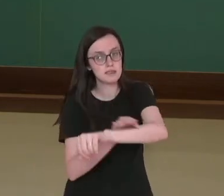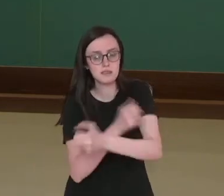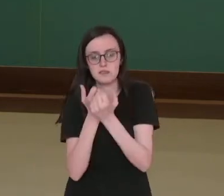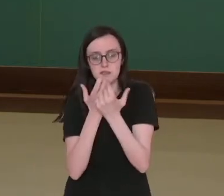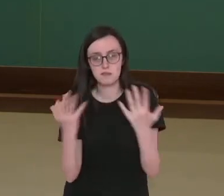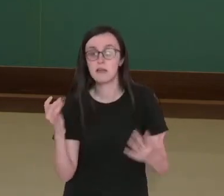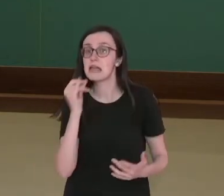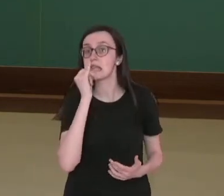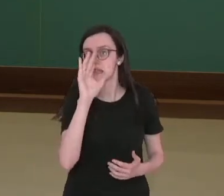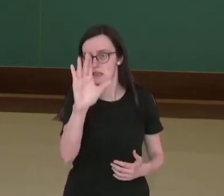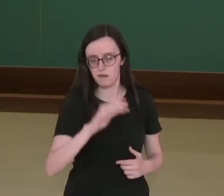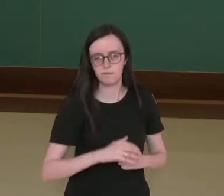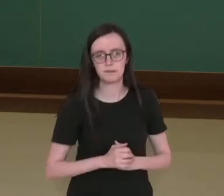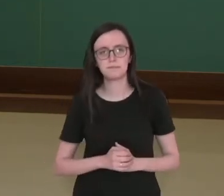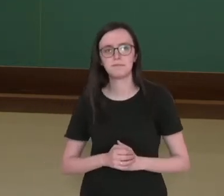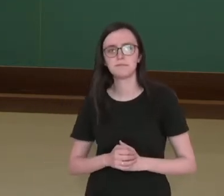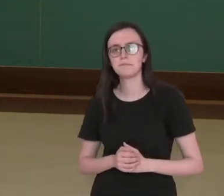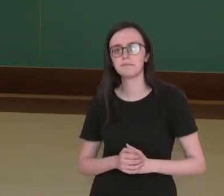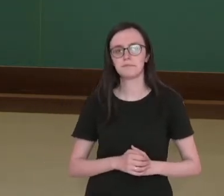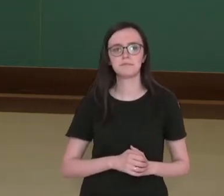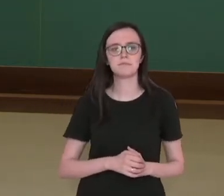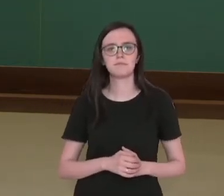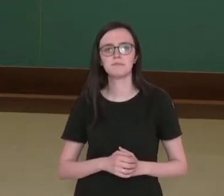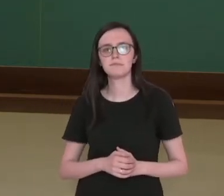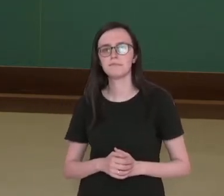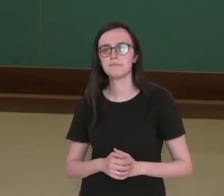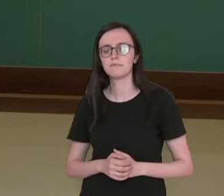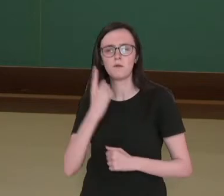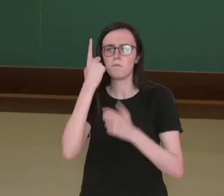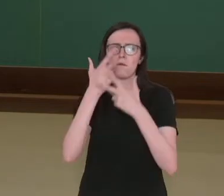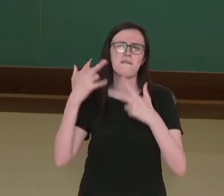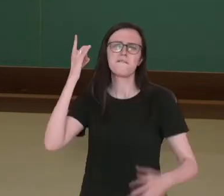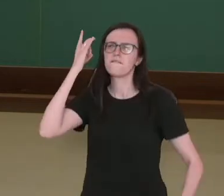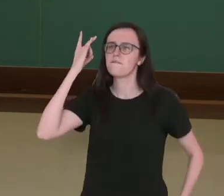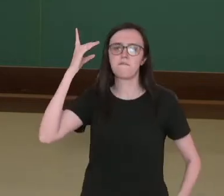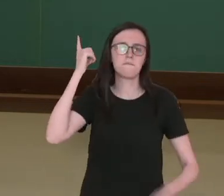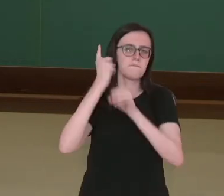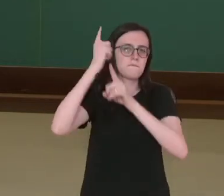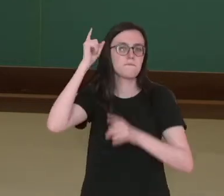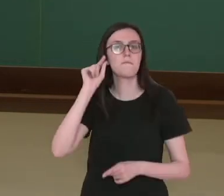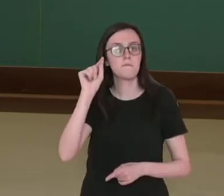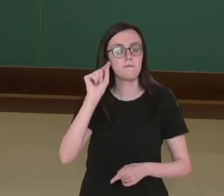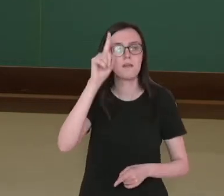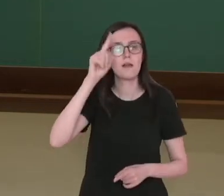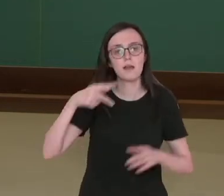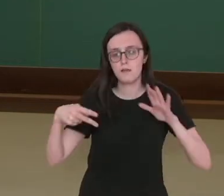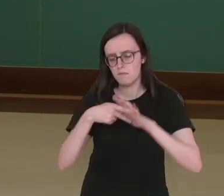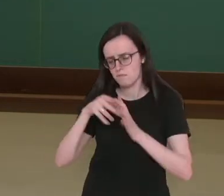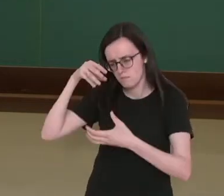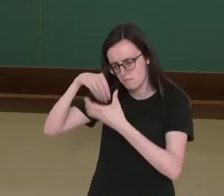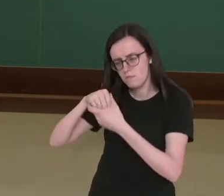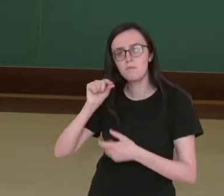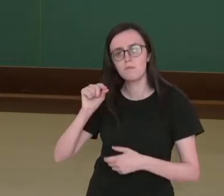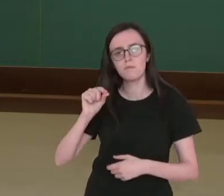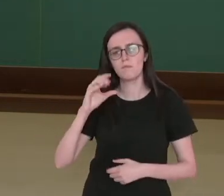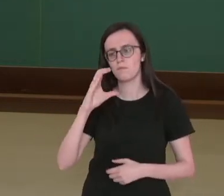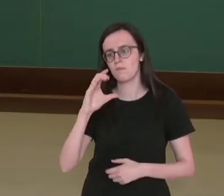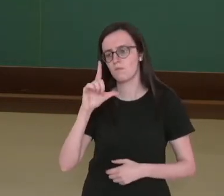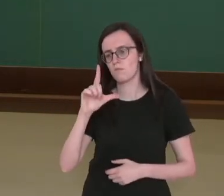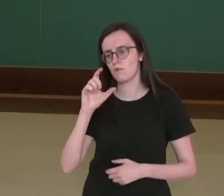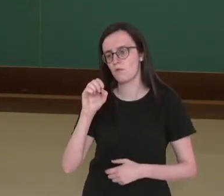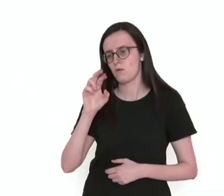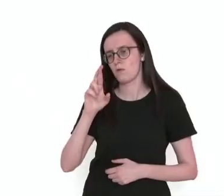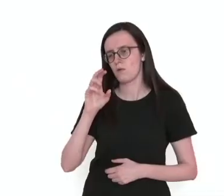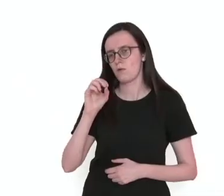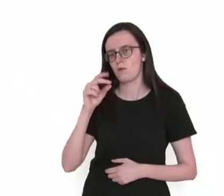por exemplo, uma coisa super fácil de identificar é uma organela chamada o